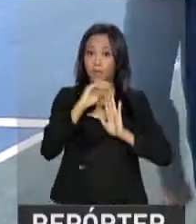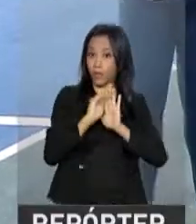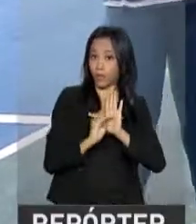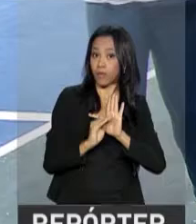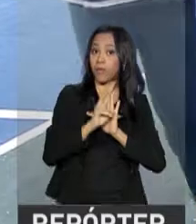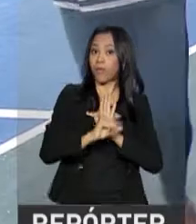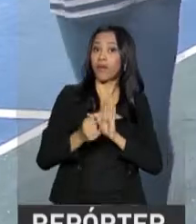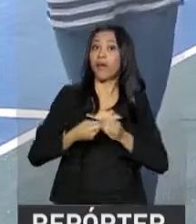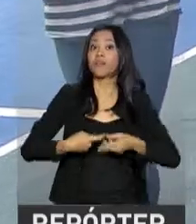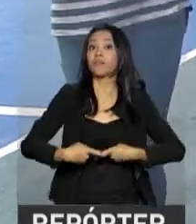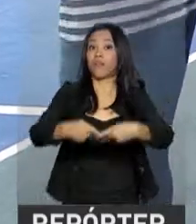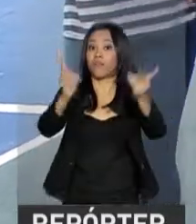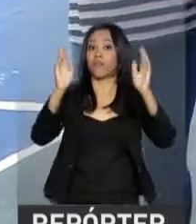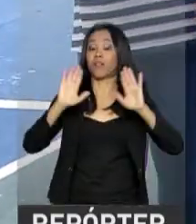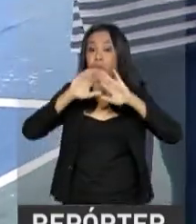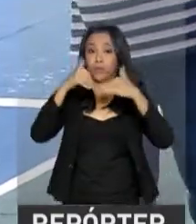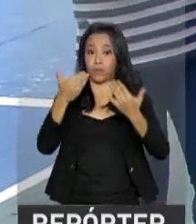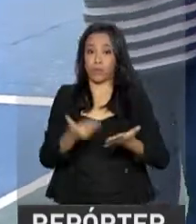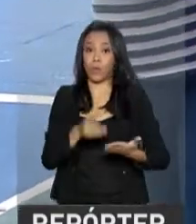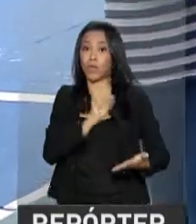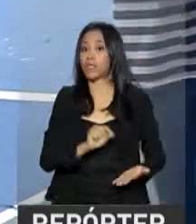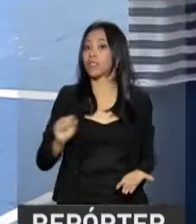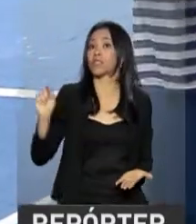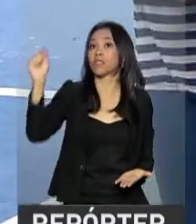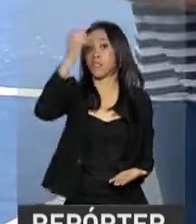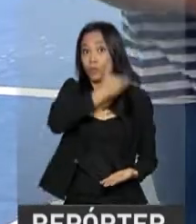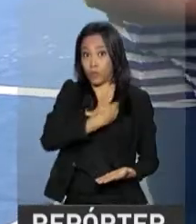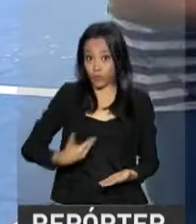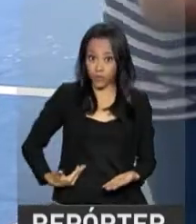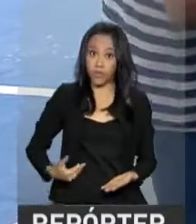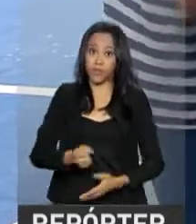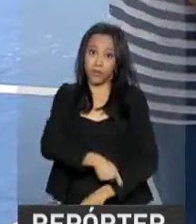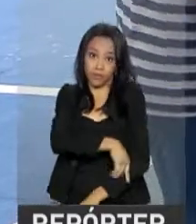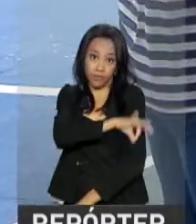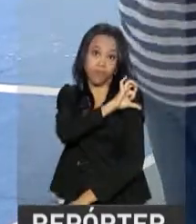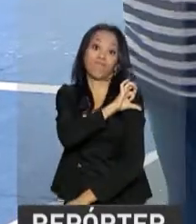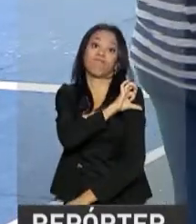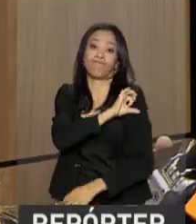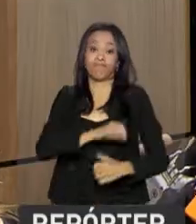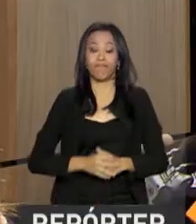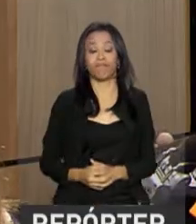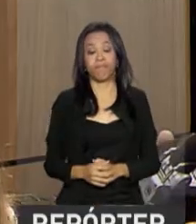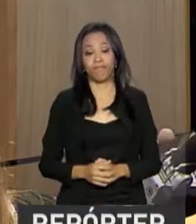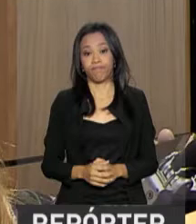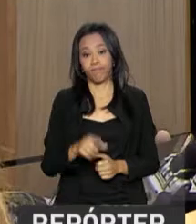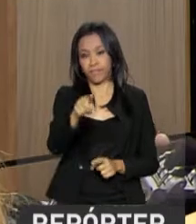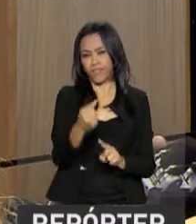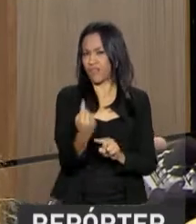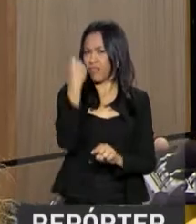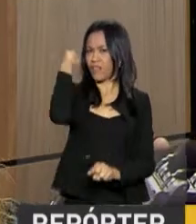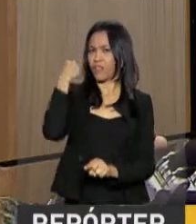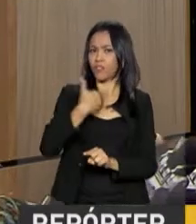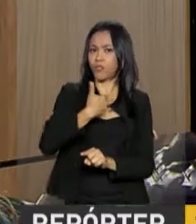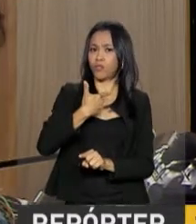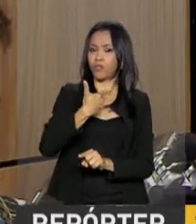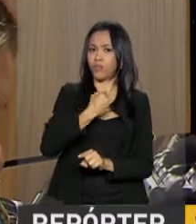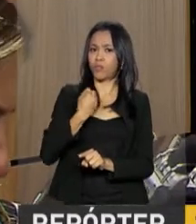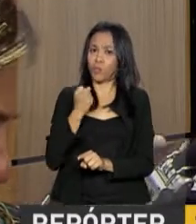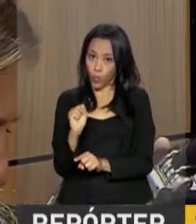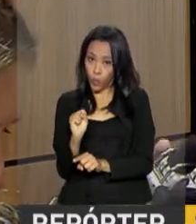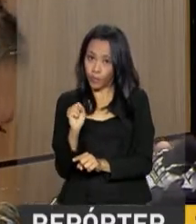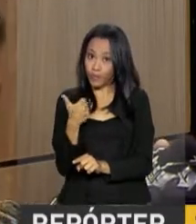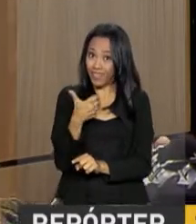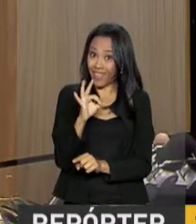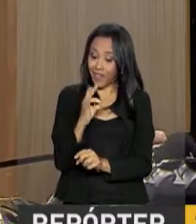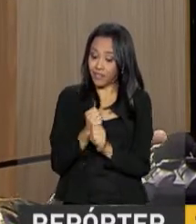vai chegar aos alunos do ensino fundamental de todas as escolas públicas brasileiras desde 2008 até hoje praticamente dez anos